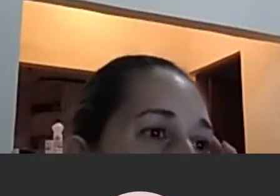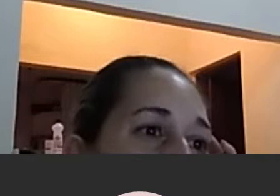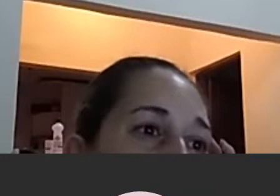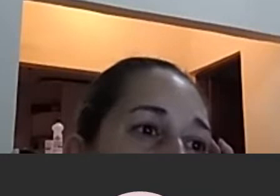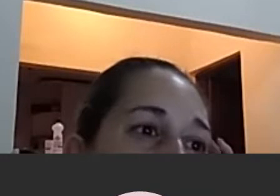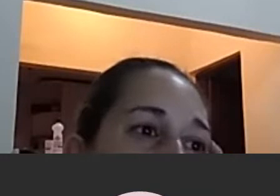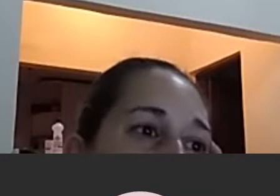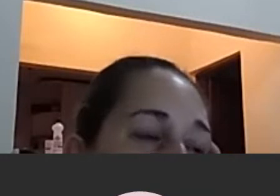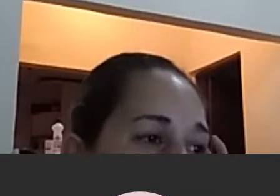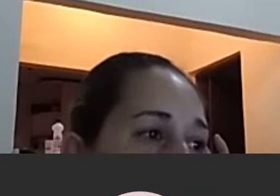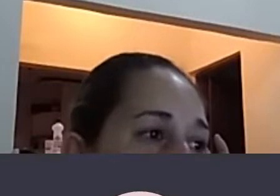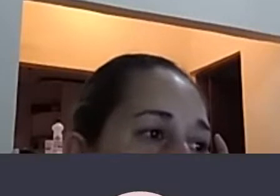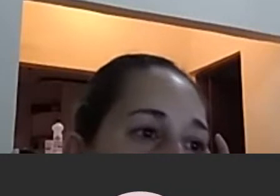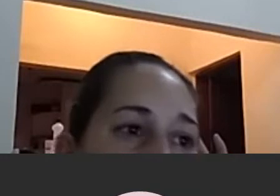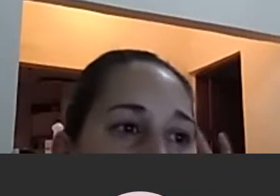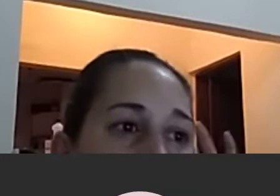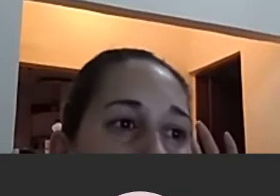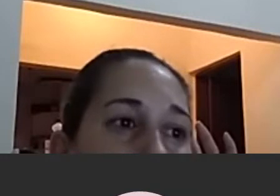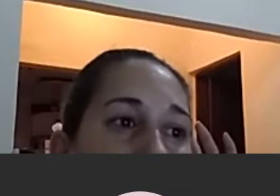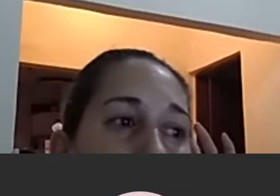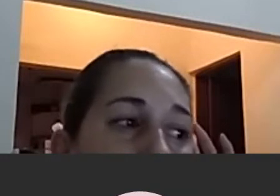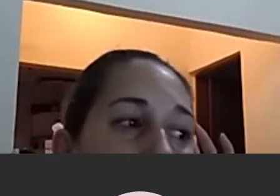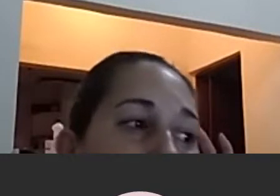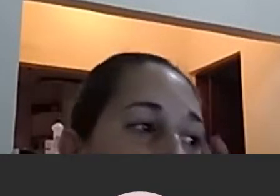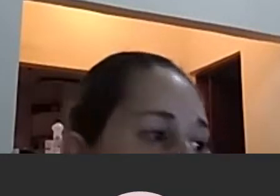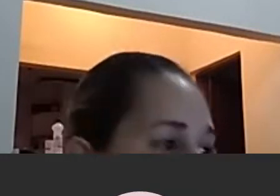o chat. Vamos lá.